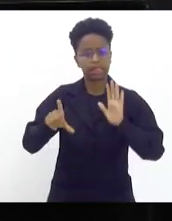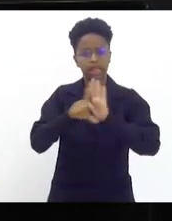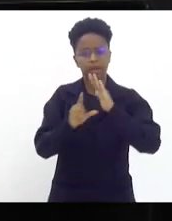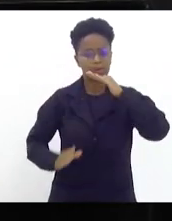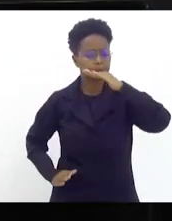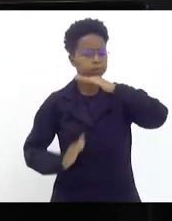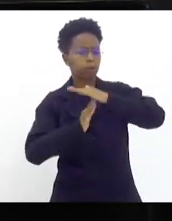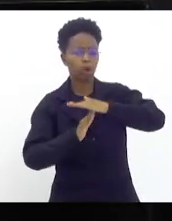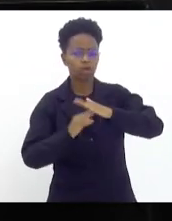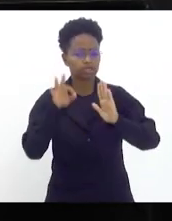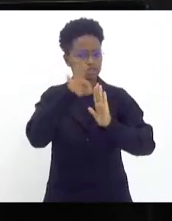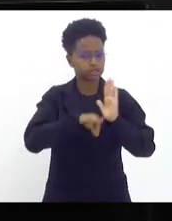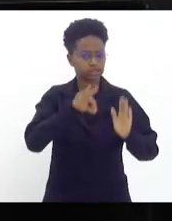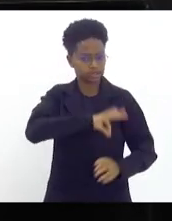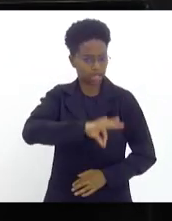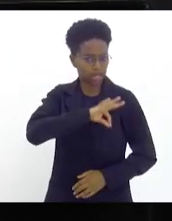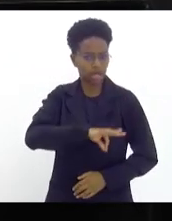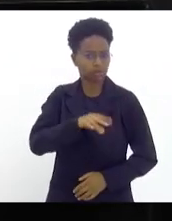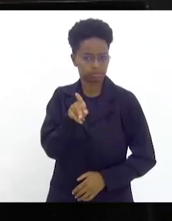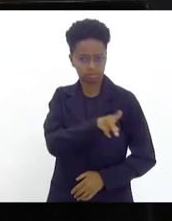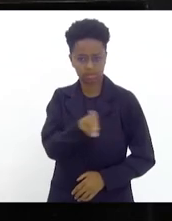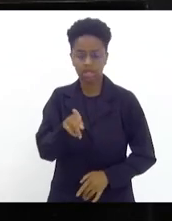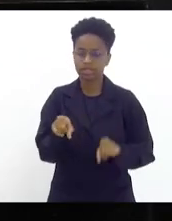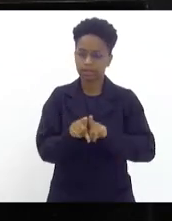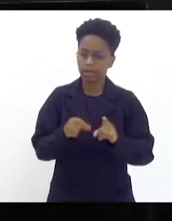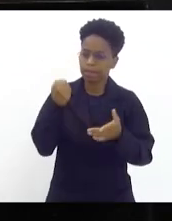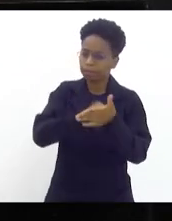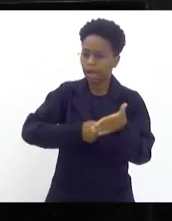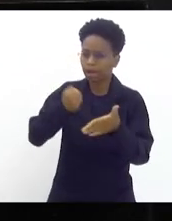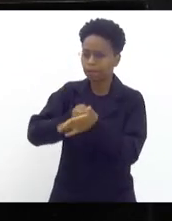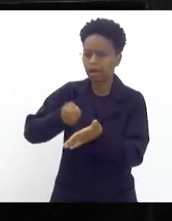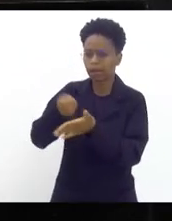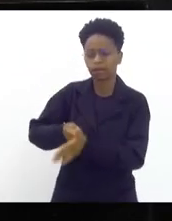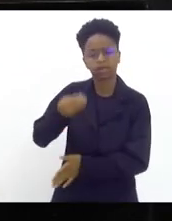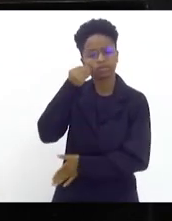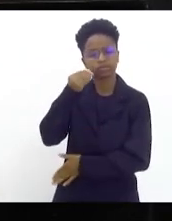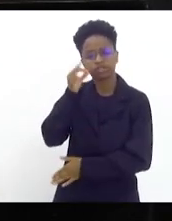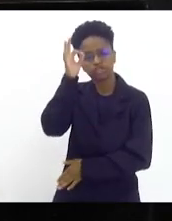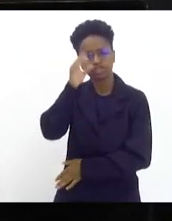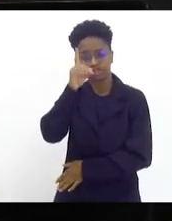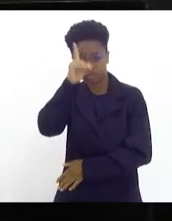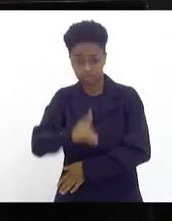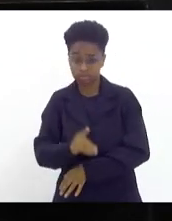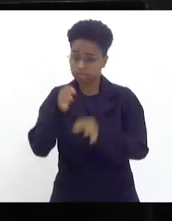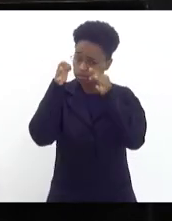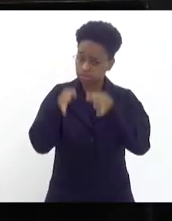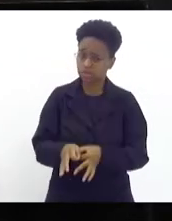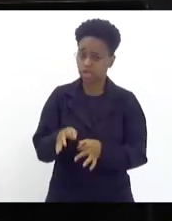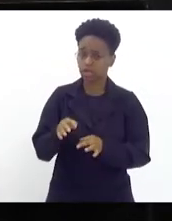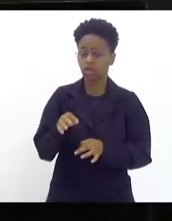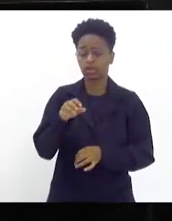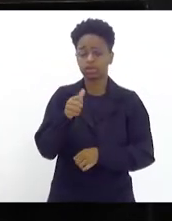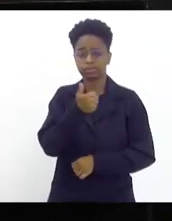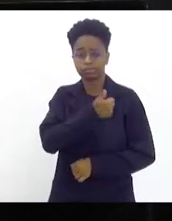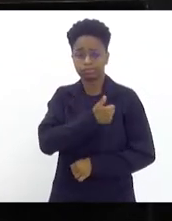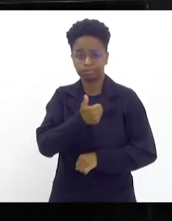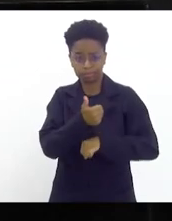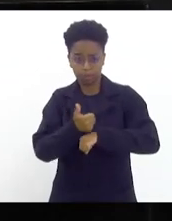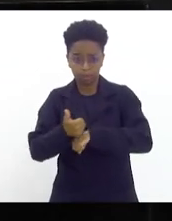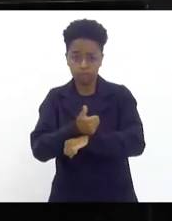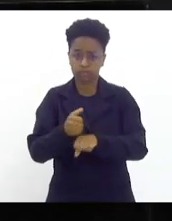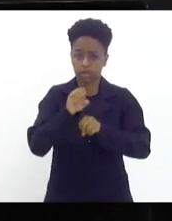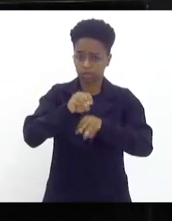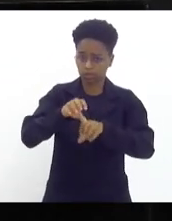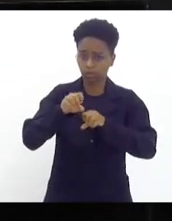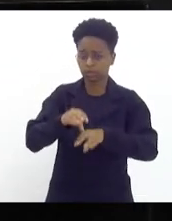magistério e vamos brigar pela execução da dignidade do direito do piso do magistério sem acabar com as nossas carreiras dos